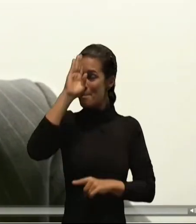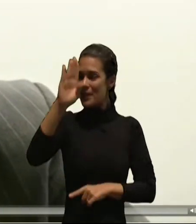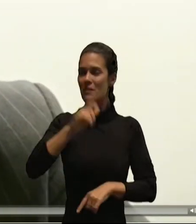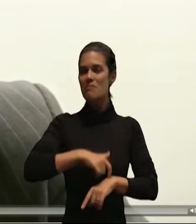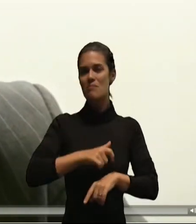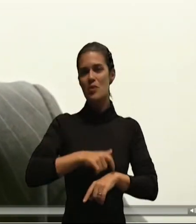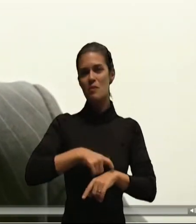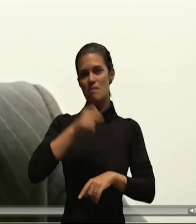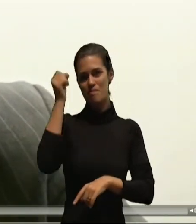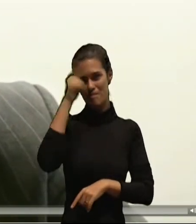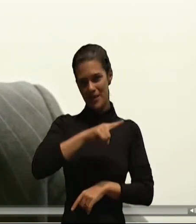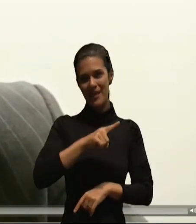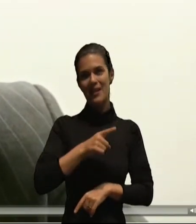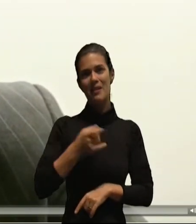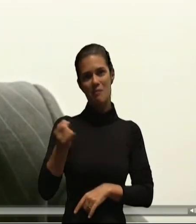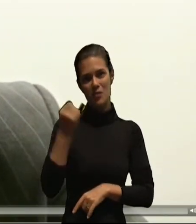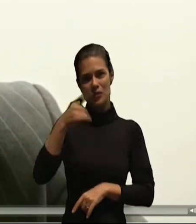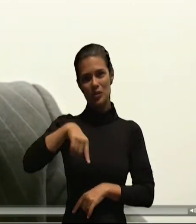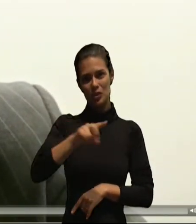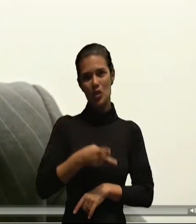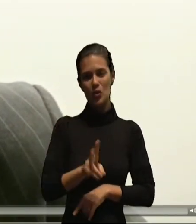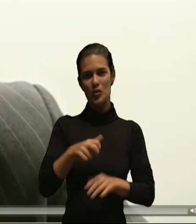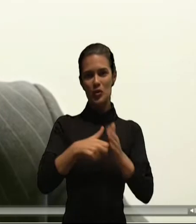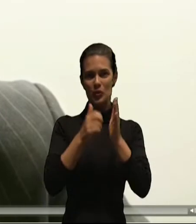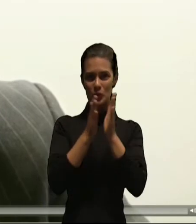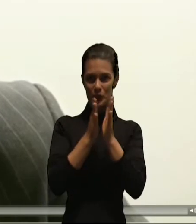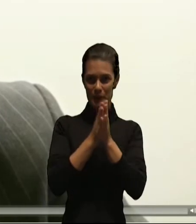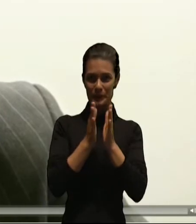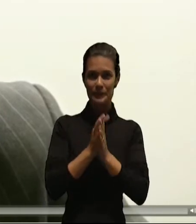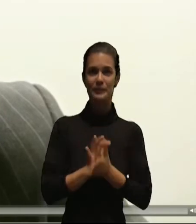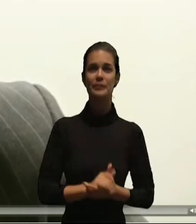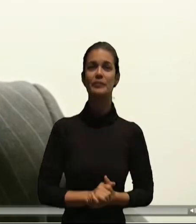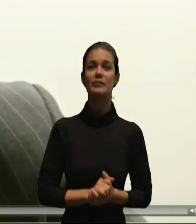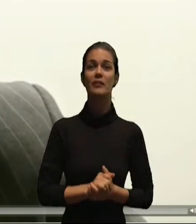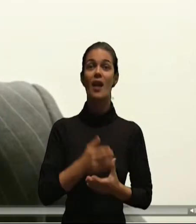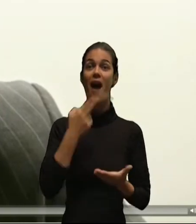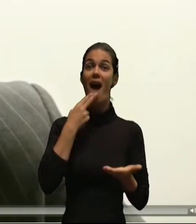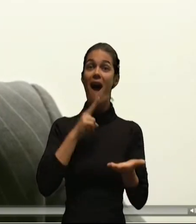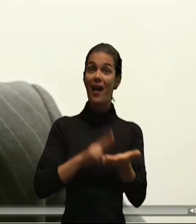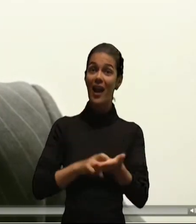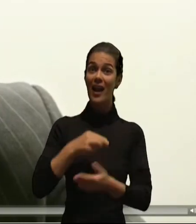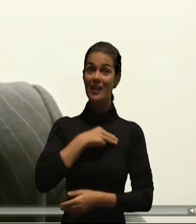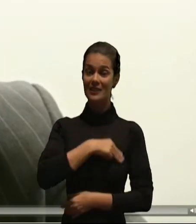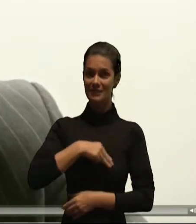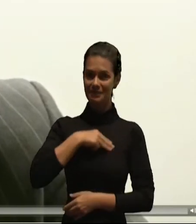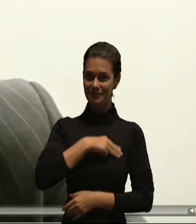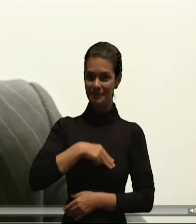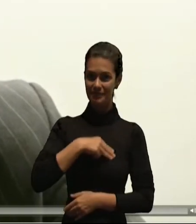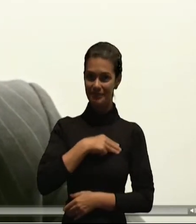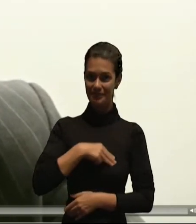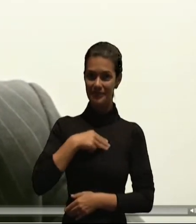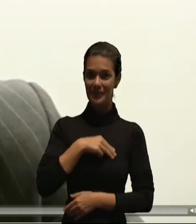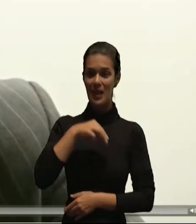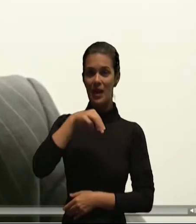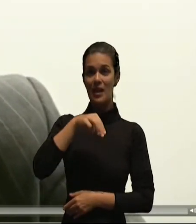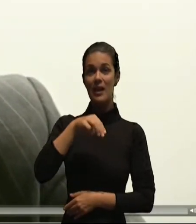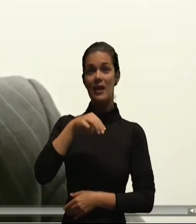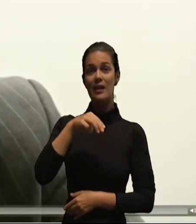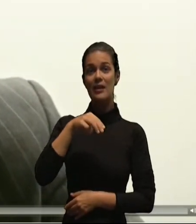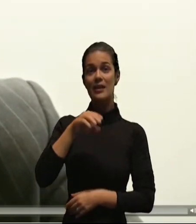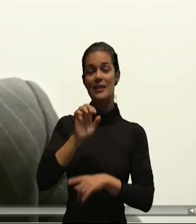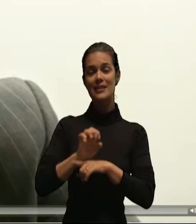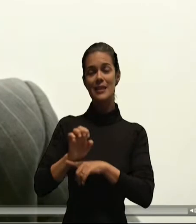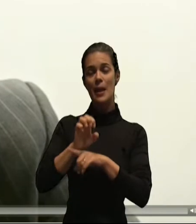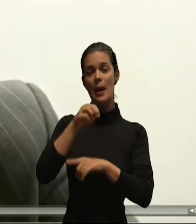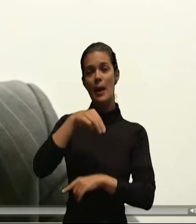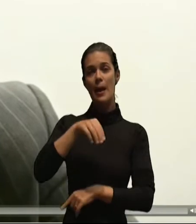nossa cartinha missionária desta noite, ela vem do Maranhão, de São Luís. Pastor Reinaldo Loareno,